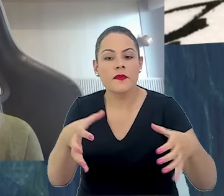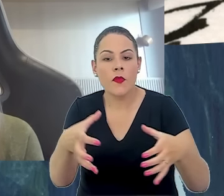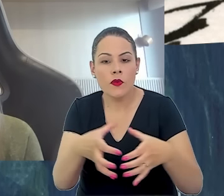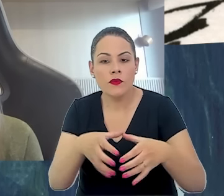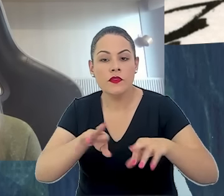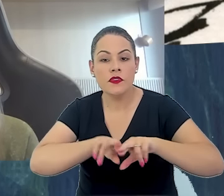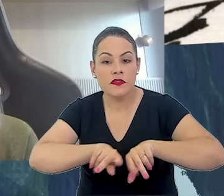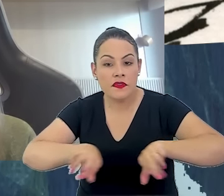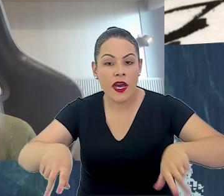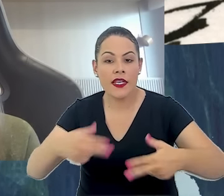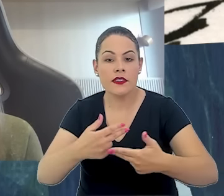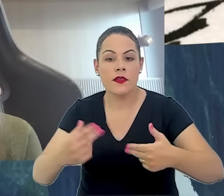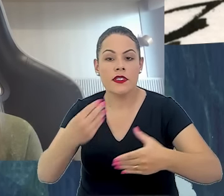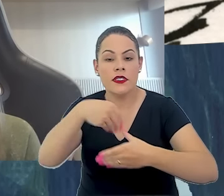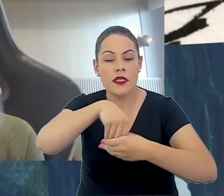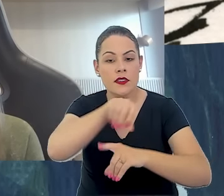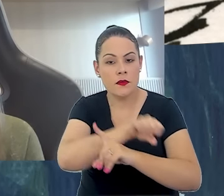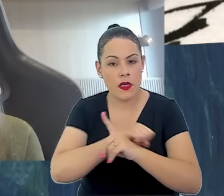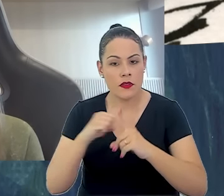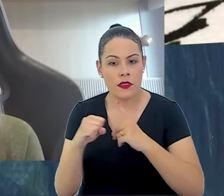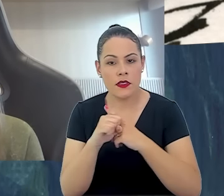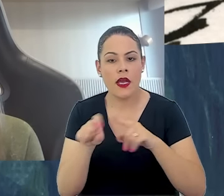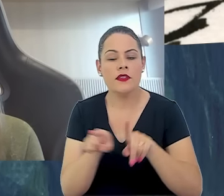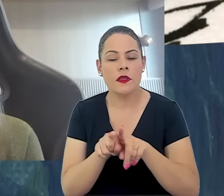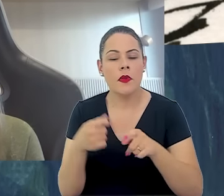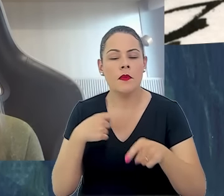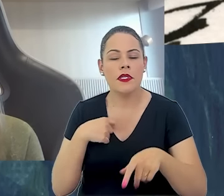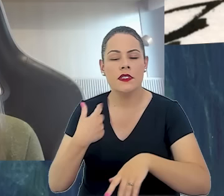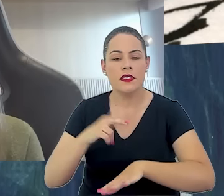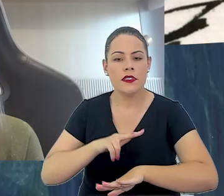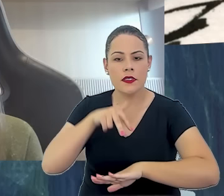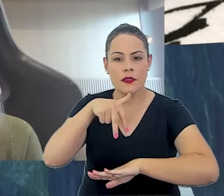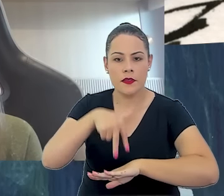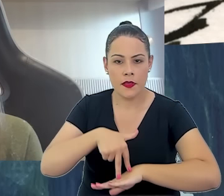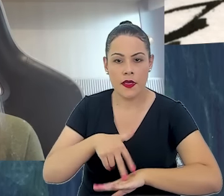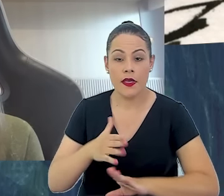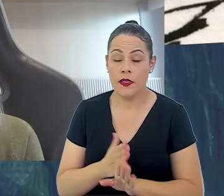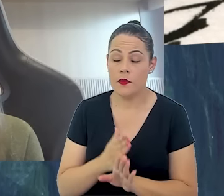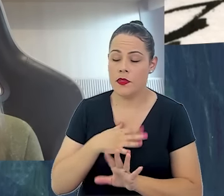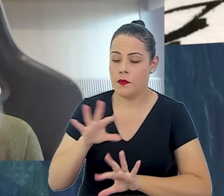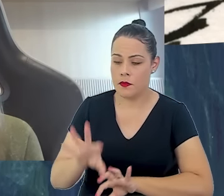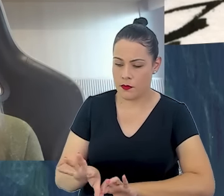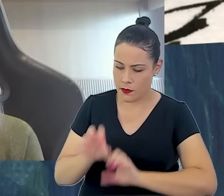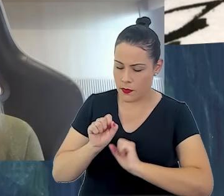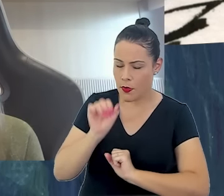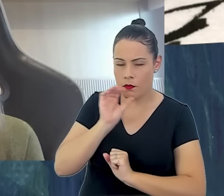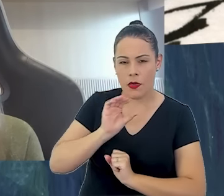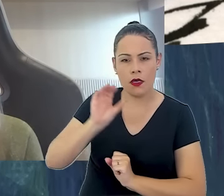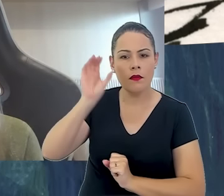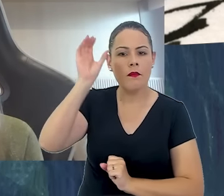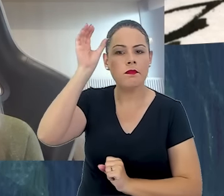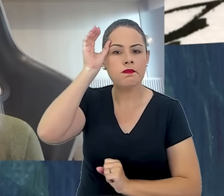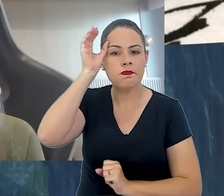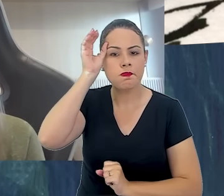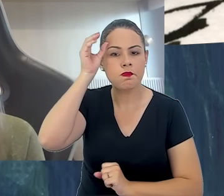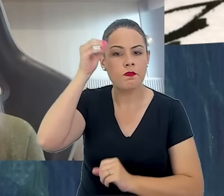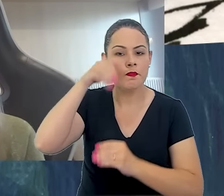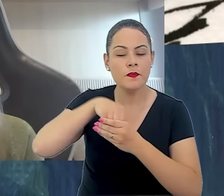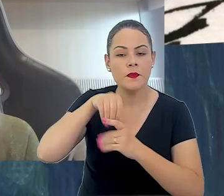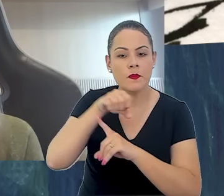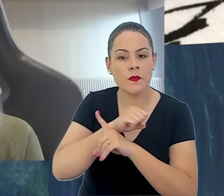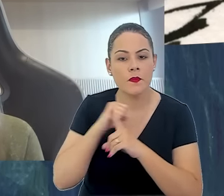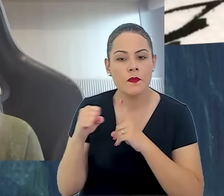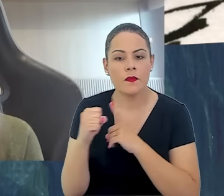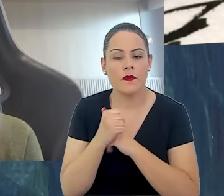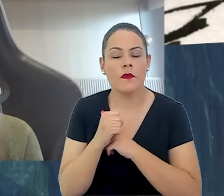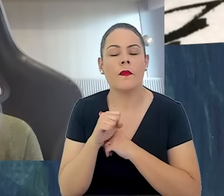de atores na sociedade que tem também que se mobilizar. Então, existe uma tomada de consciência da sociedade